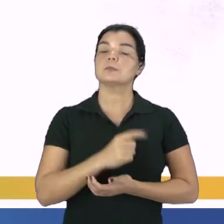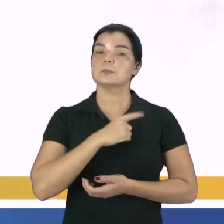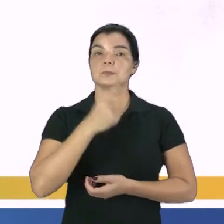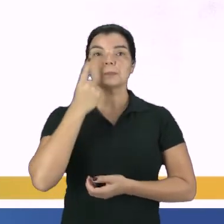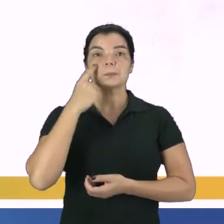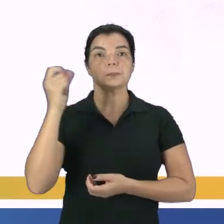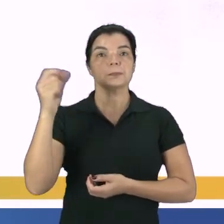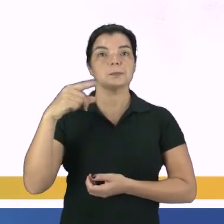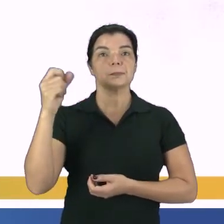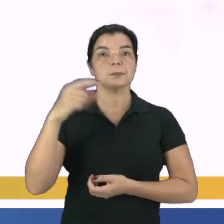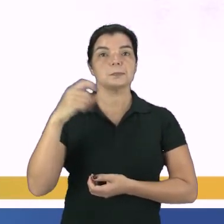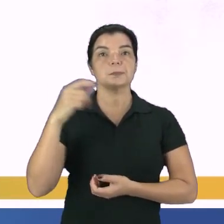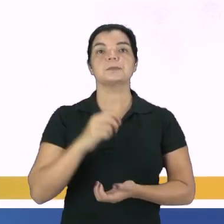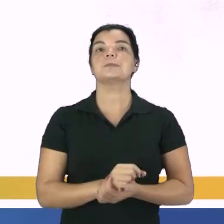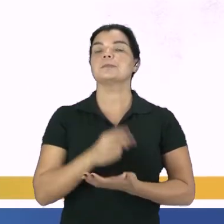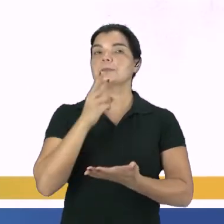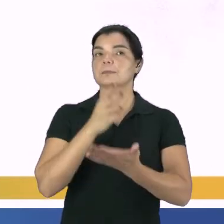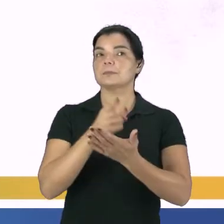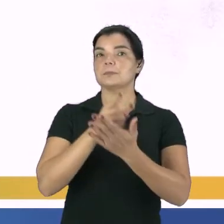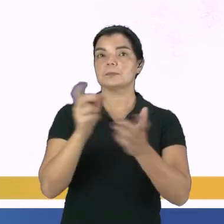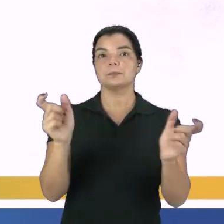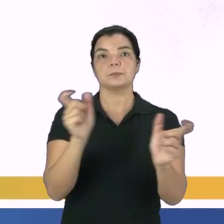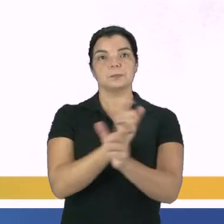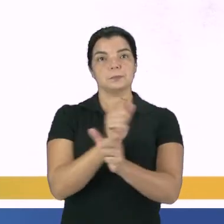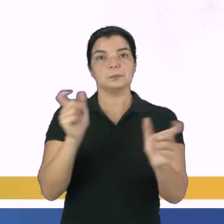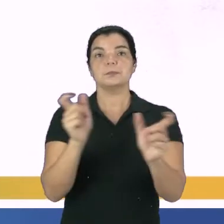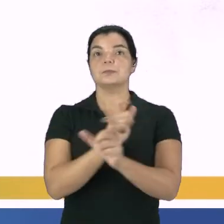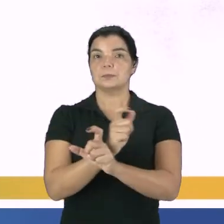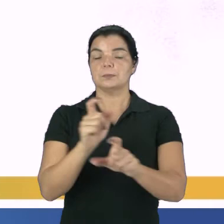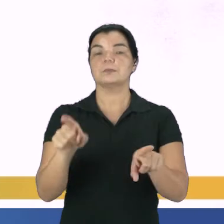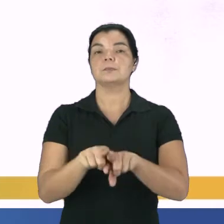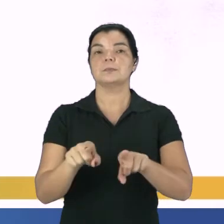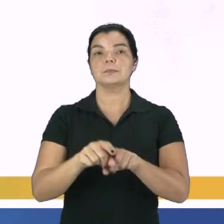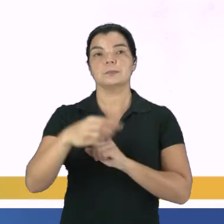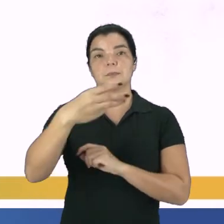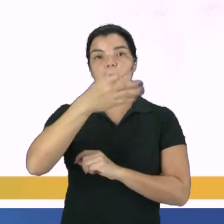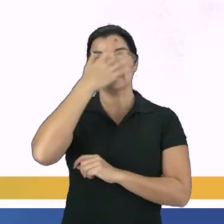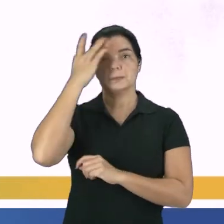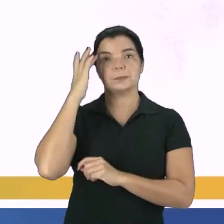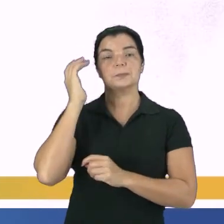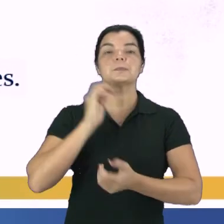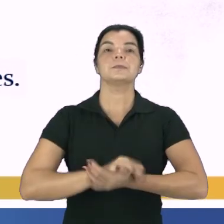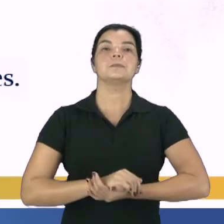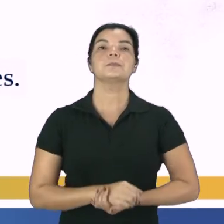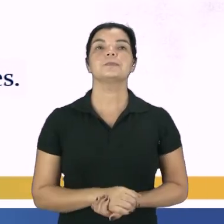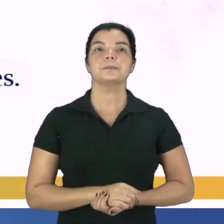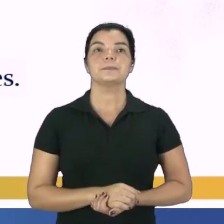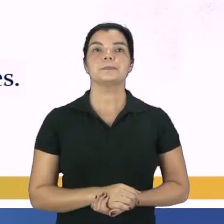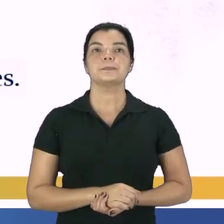azuis. Lembrando sempre de fazer essa troca do verbo have, ok? Para a terceira pessoa, has.